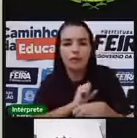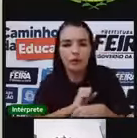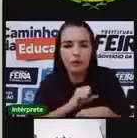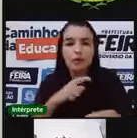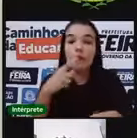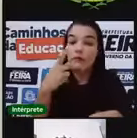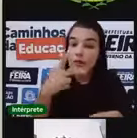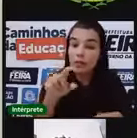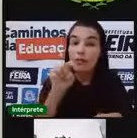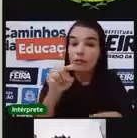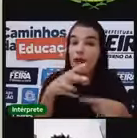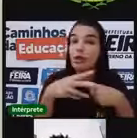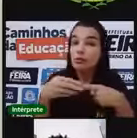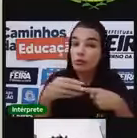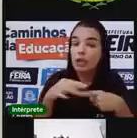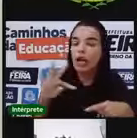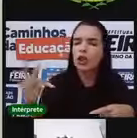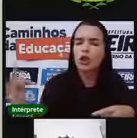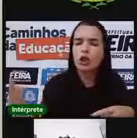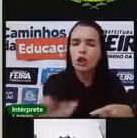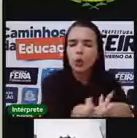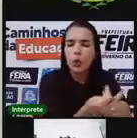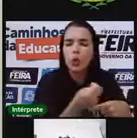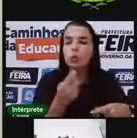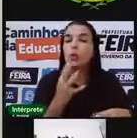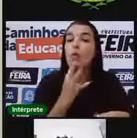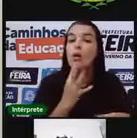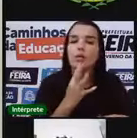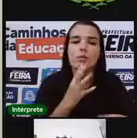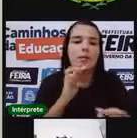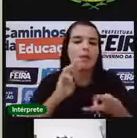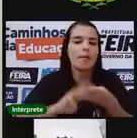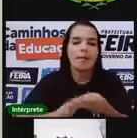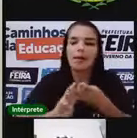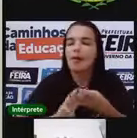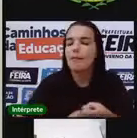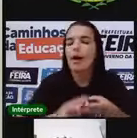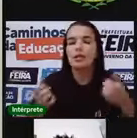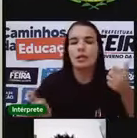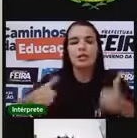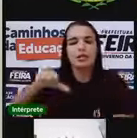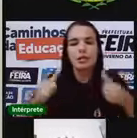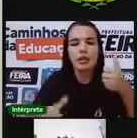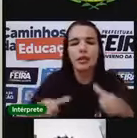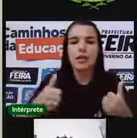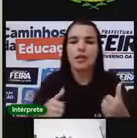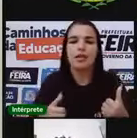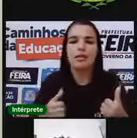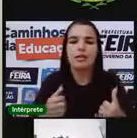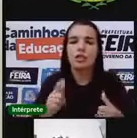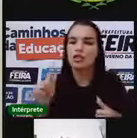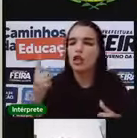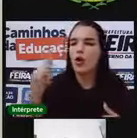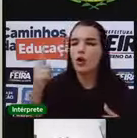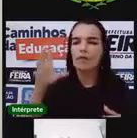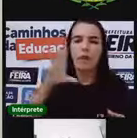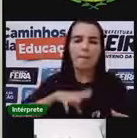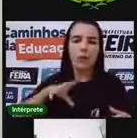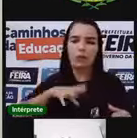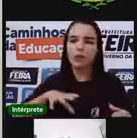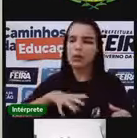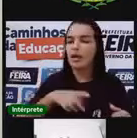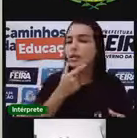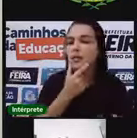vai utilizar todo o conhecimento que adquire em matemática, ciência, geografia, química, física, português, inglês,